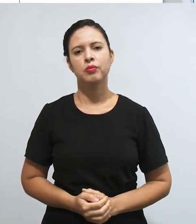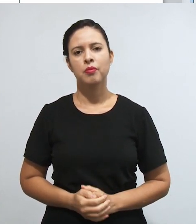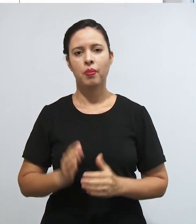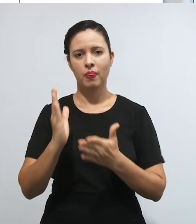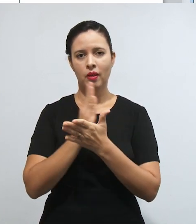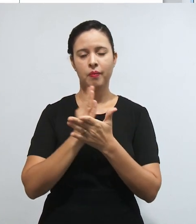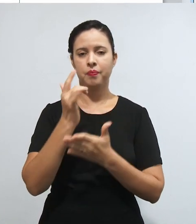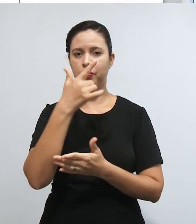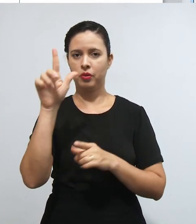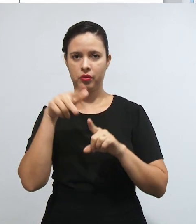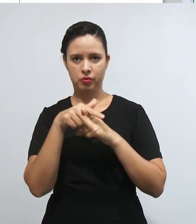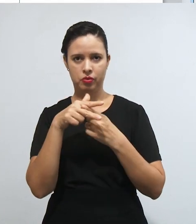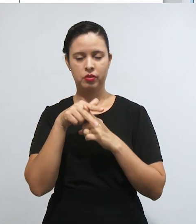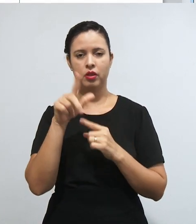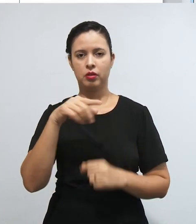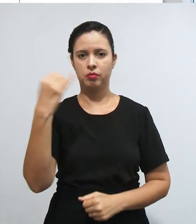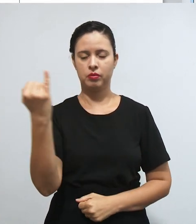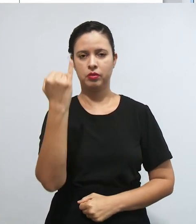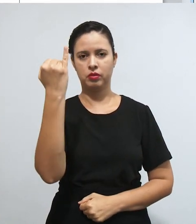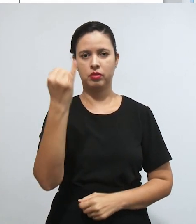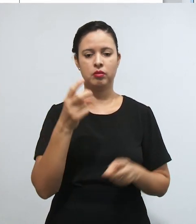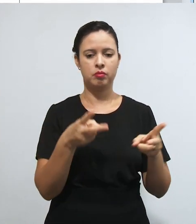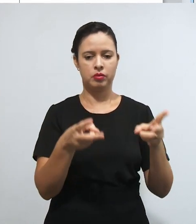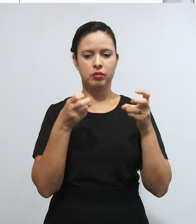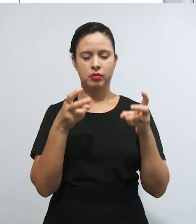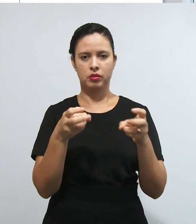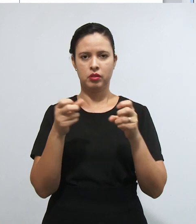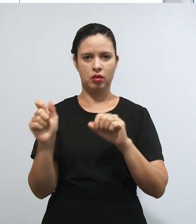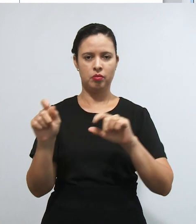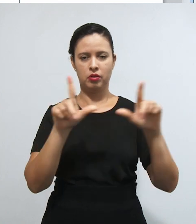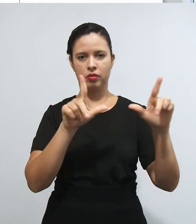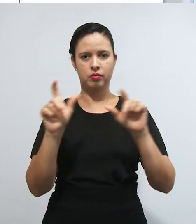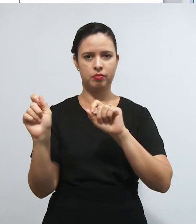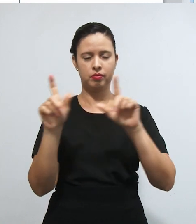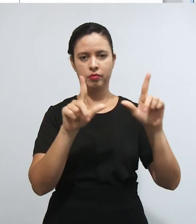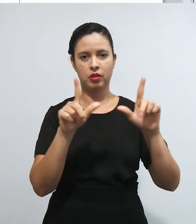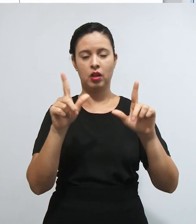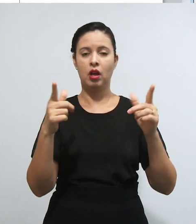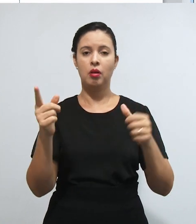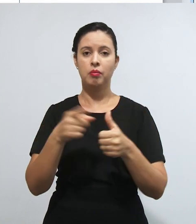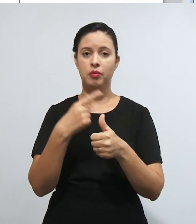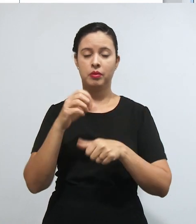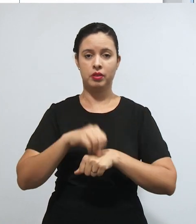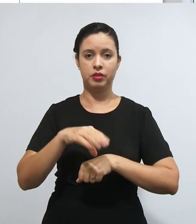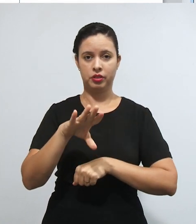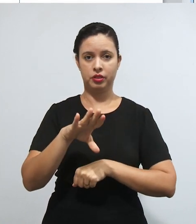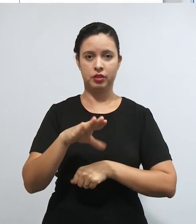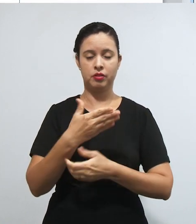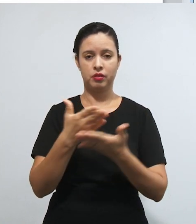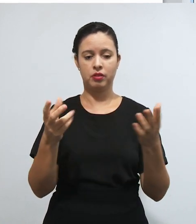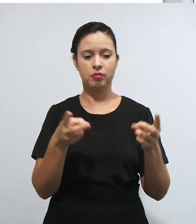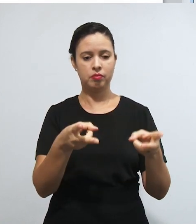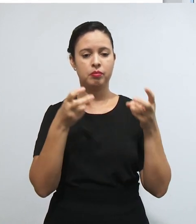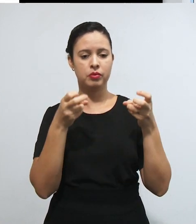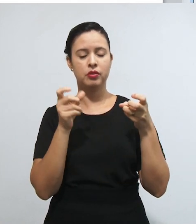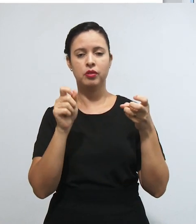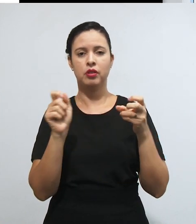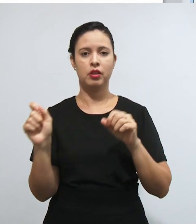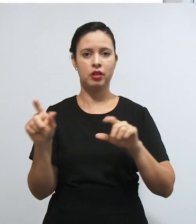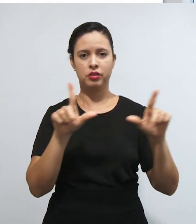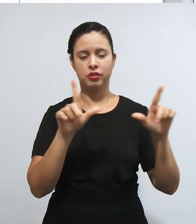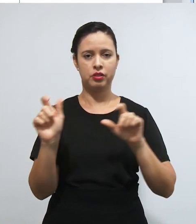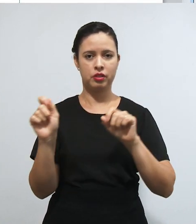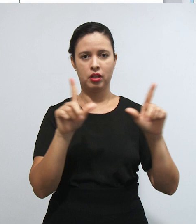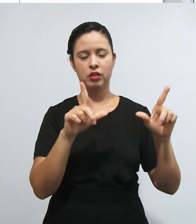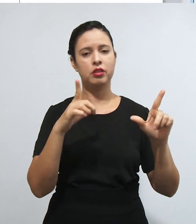Algumas outras configurações são importantes a gente observar aqui no PowerPoint. Então a primeira dica que eu dou para vocês é observe a questão dos designs que